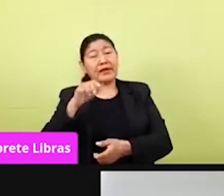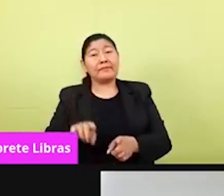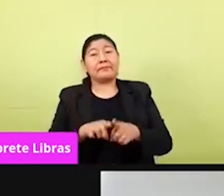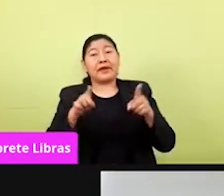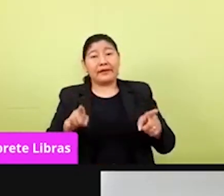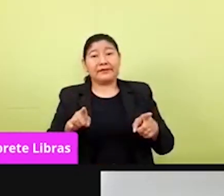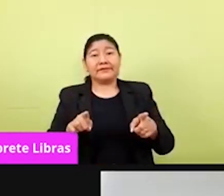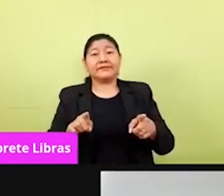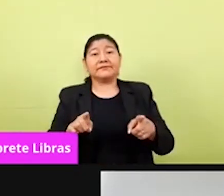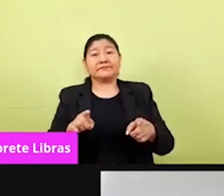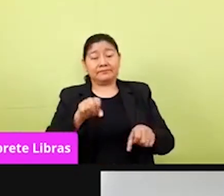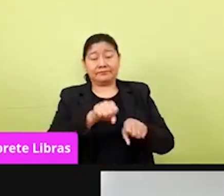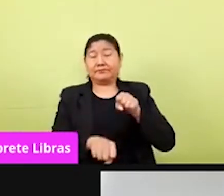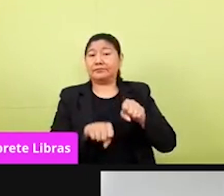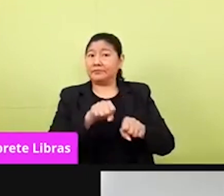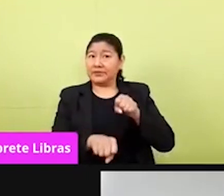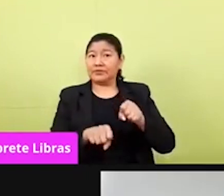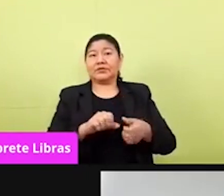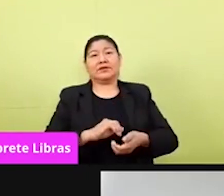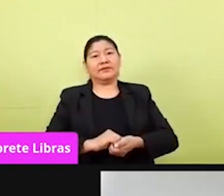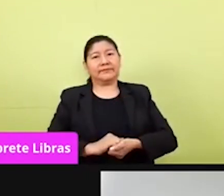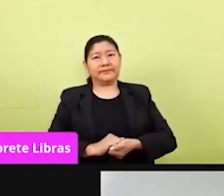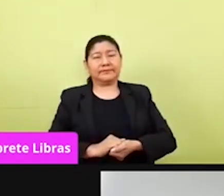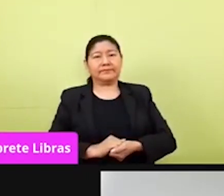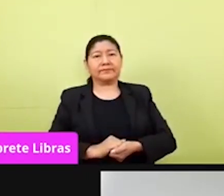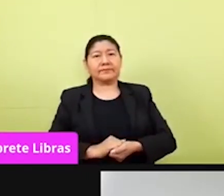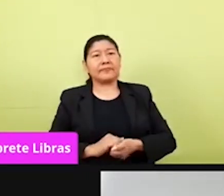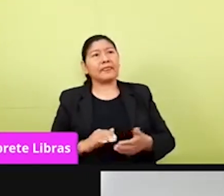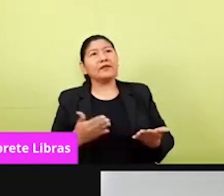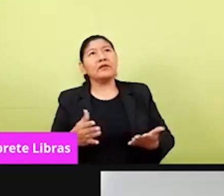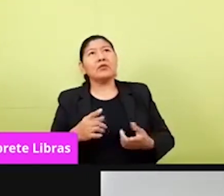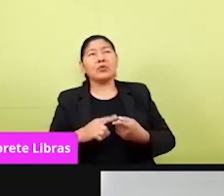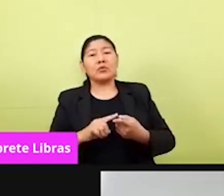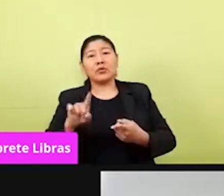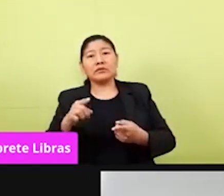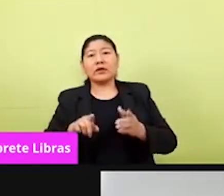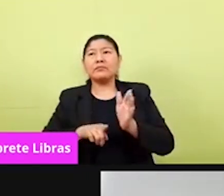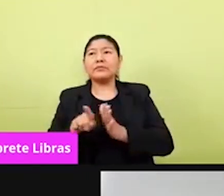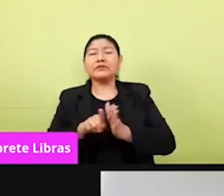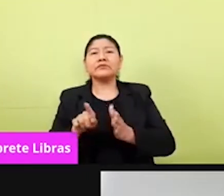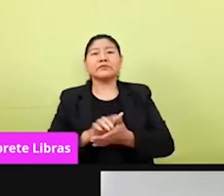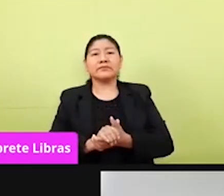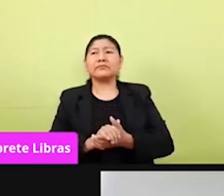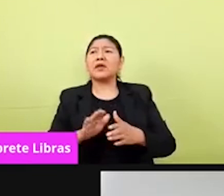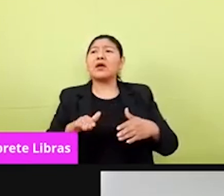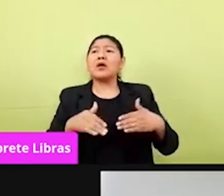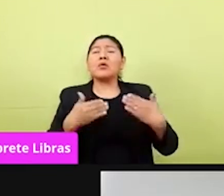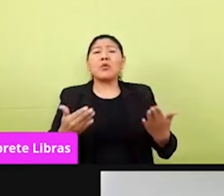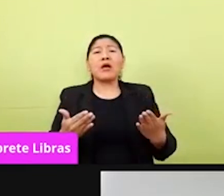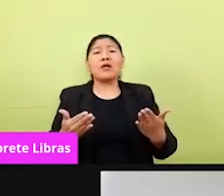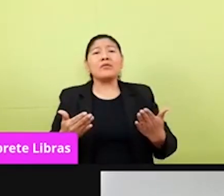Bom, mais uma pergunta, Márcia, da Eliane Felipim. Ela pergunta: quais os caminhos a seguir para ajudar uma